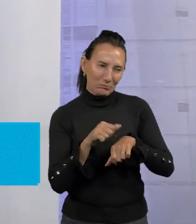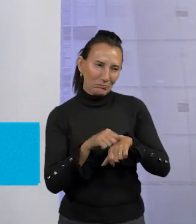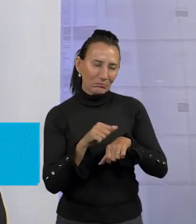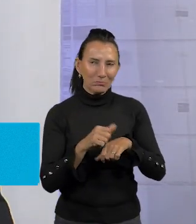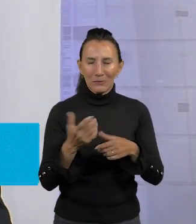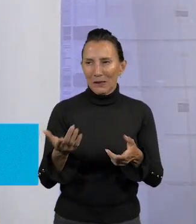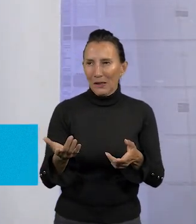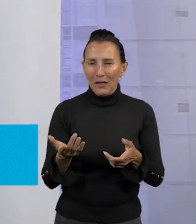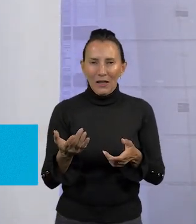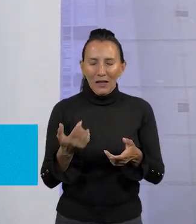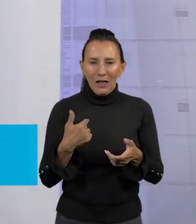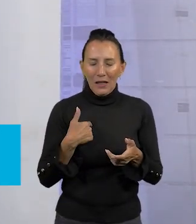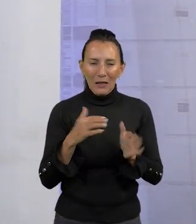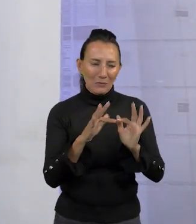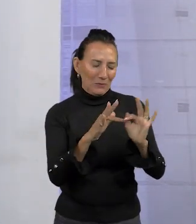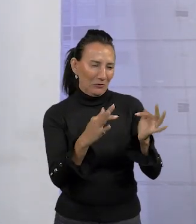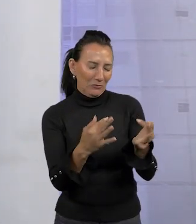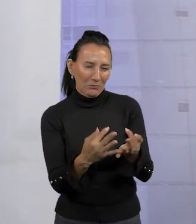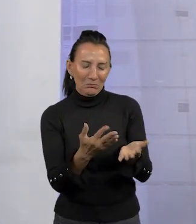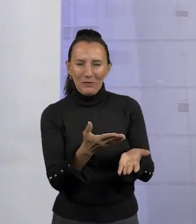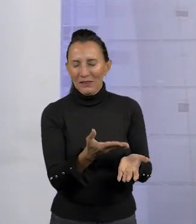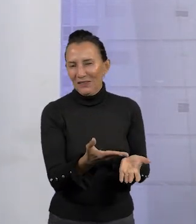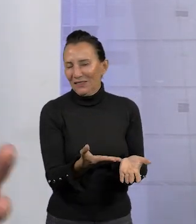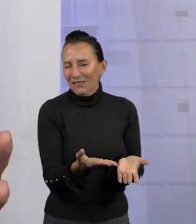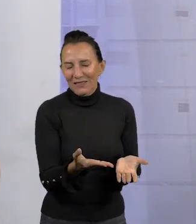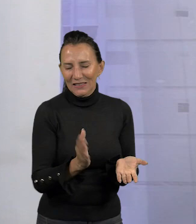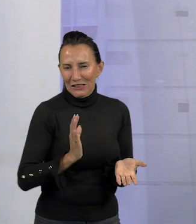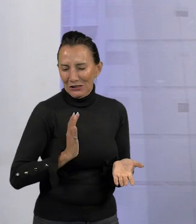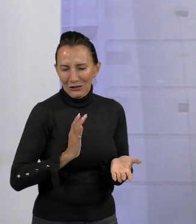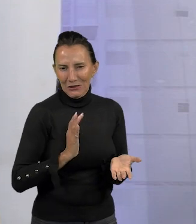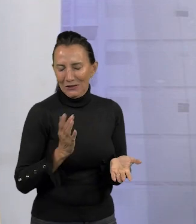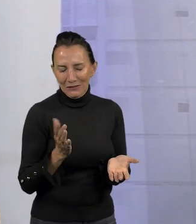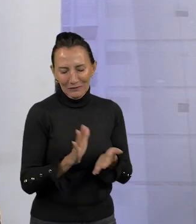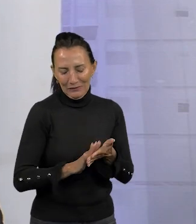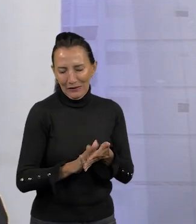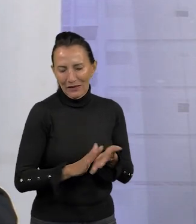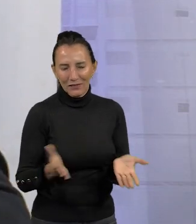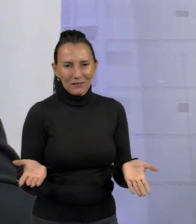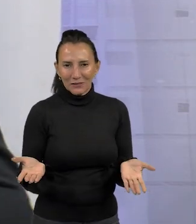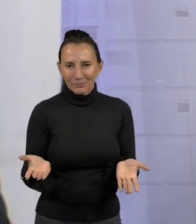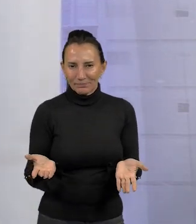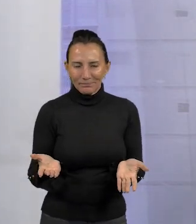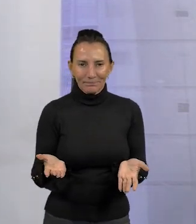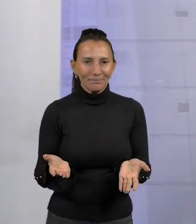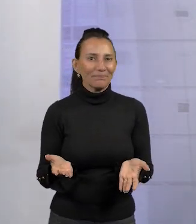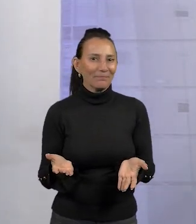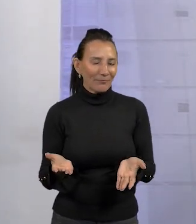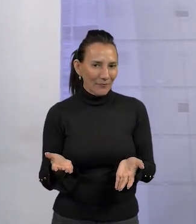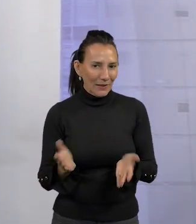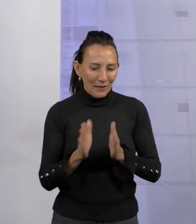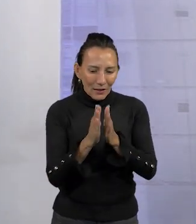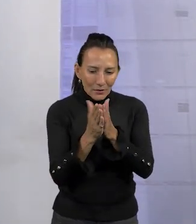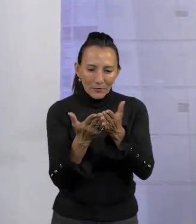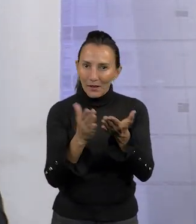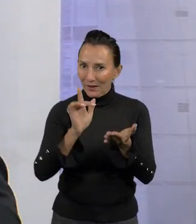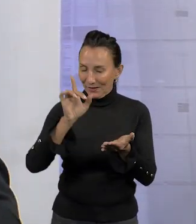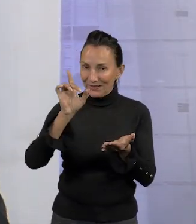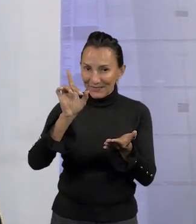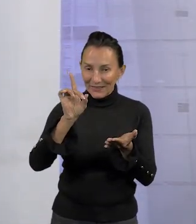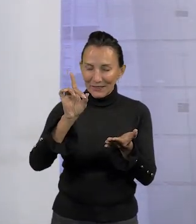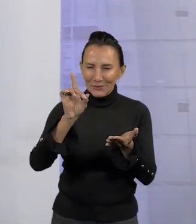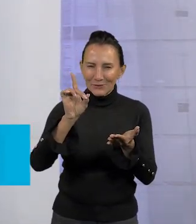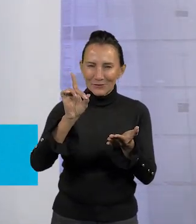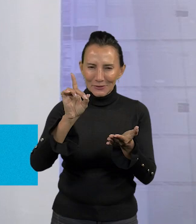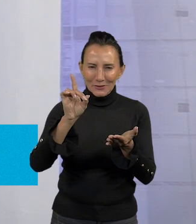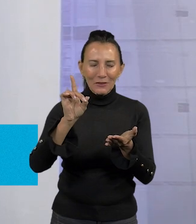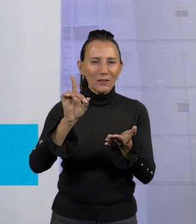Ah eu não vim de uma família eh de Posses e a palavra do Senhor nos diz que nós temos que ter